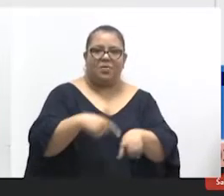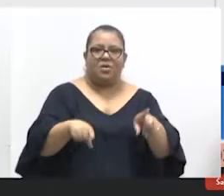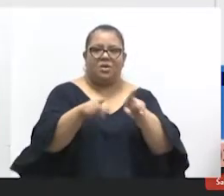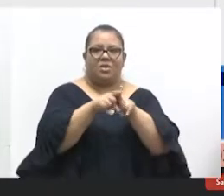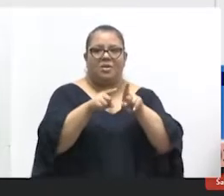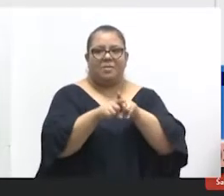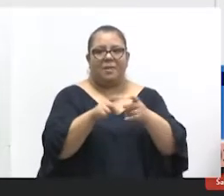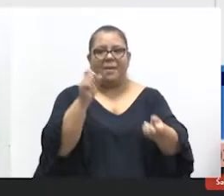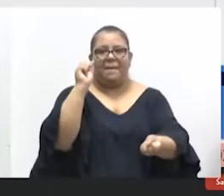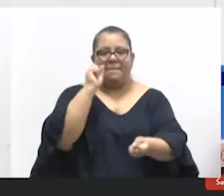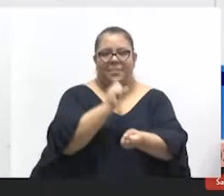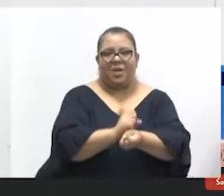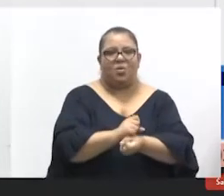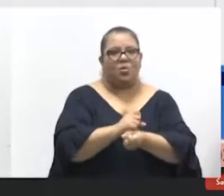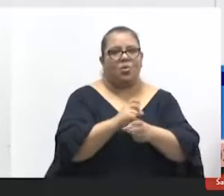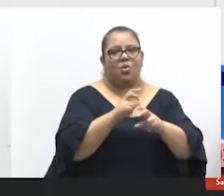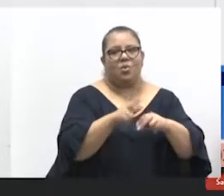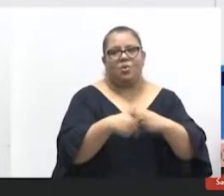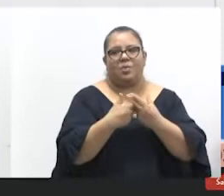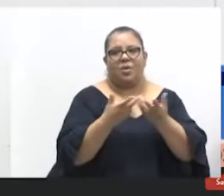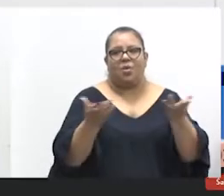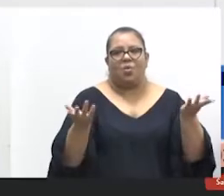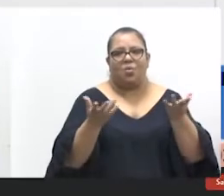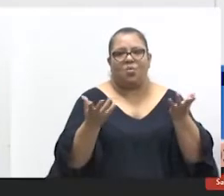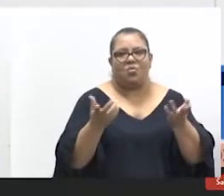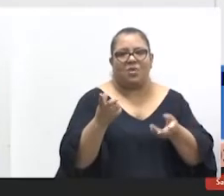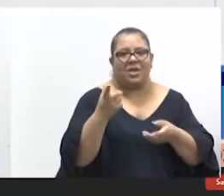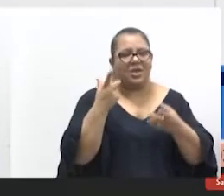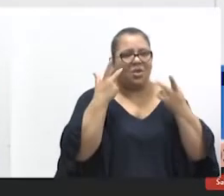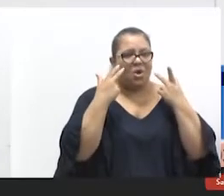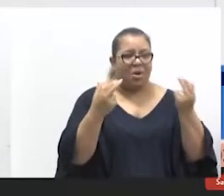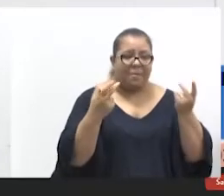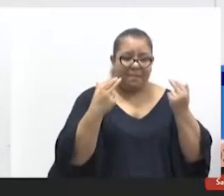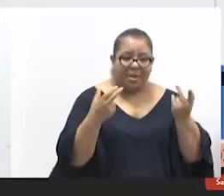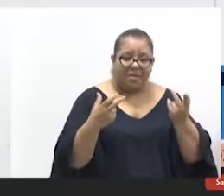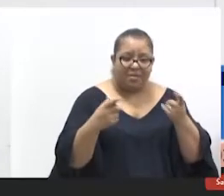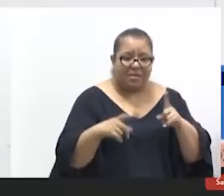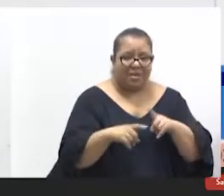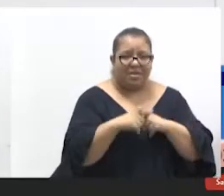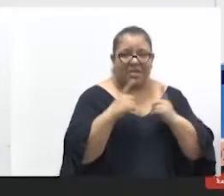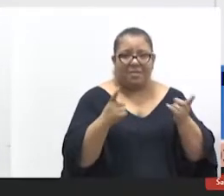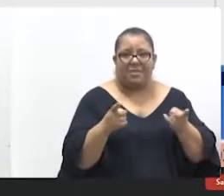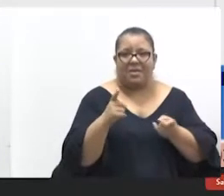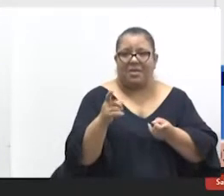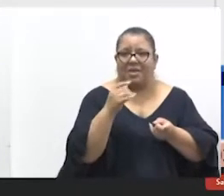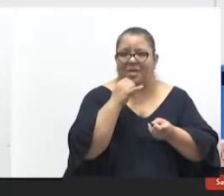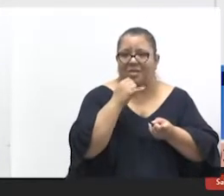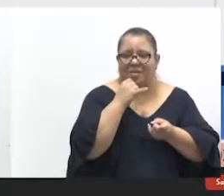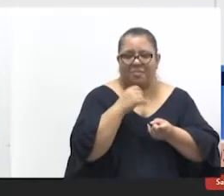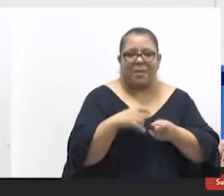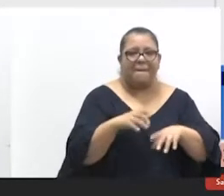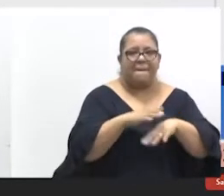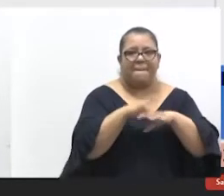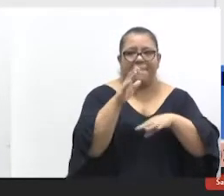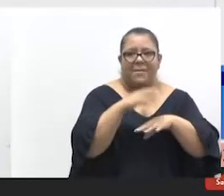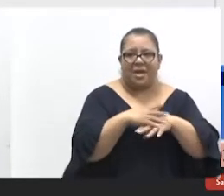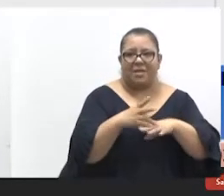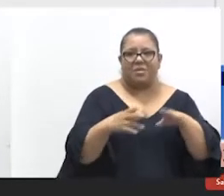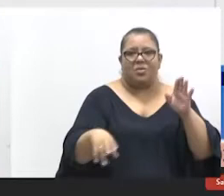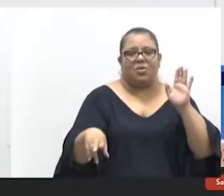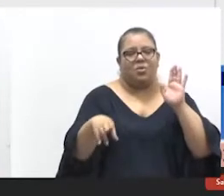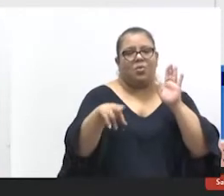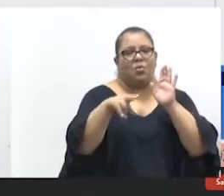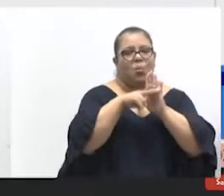suspensos os procedimentos de rastreamento no geral e foram destinados mais leitos para a